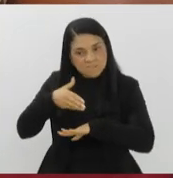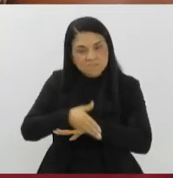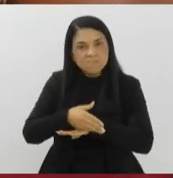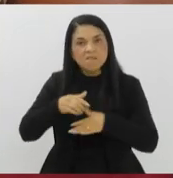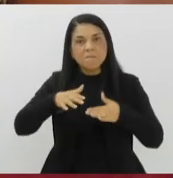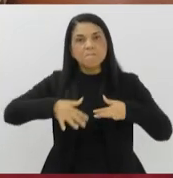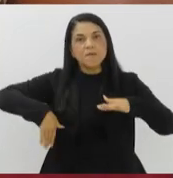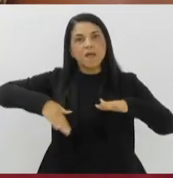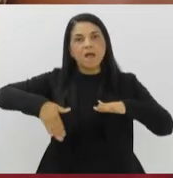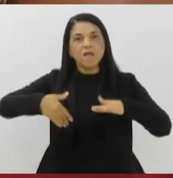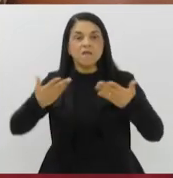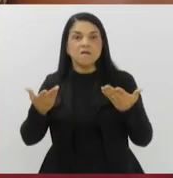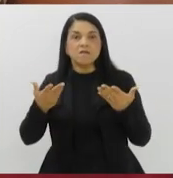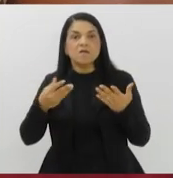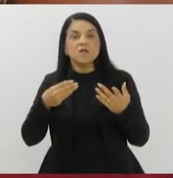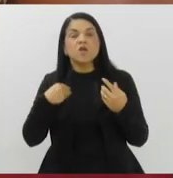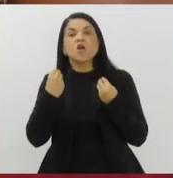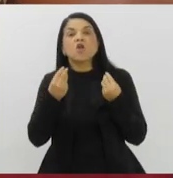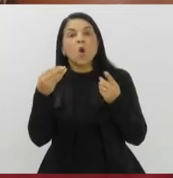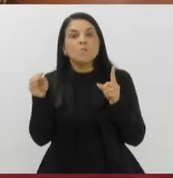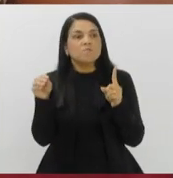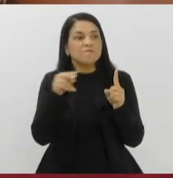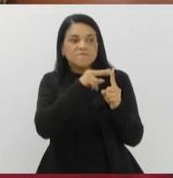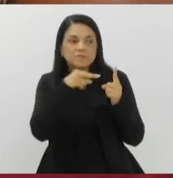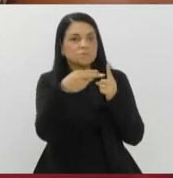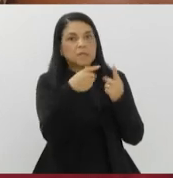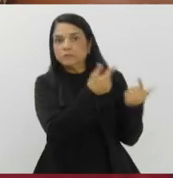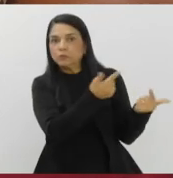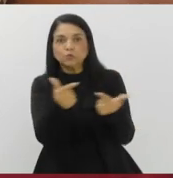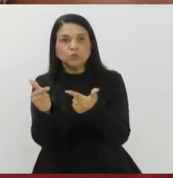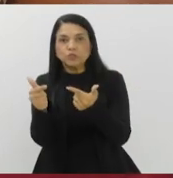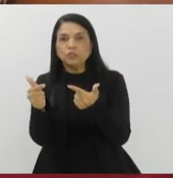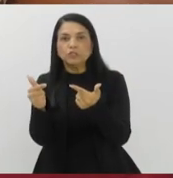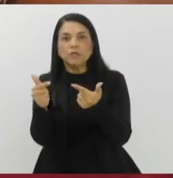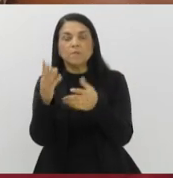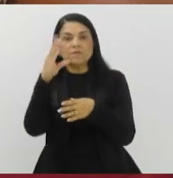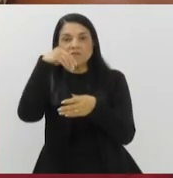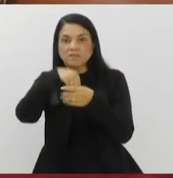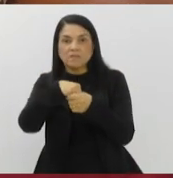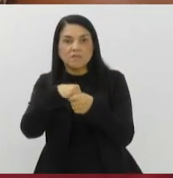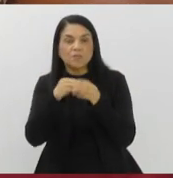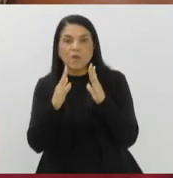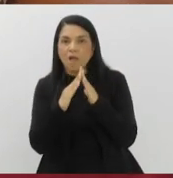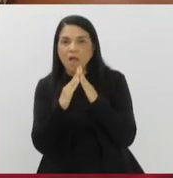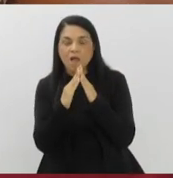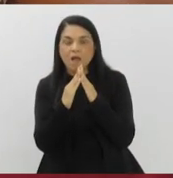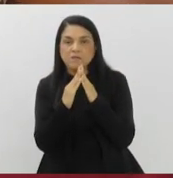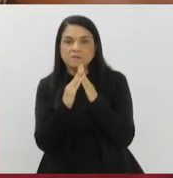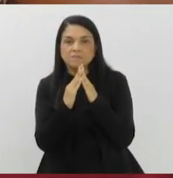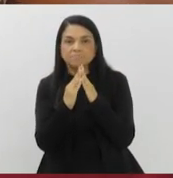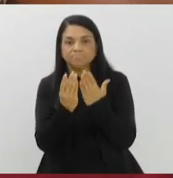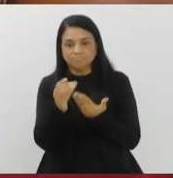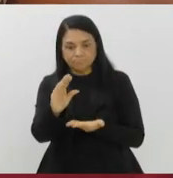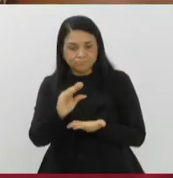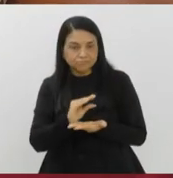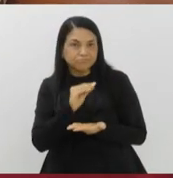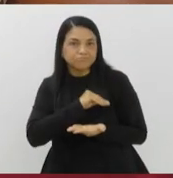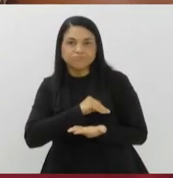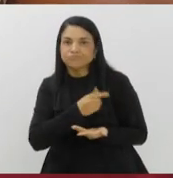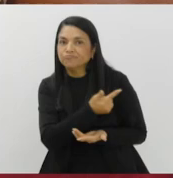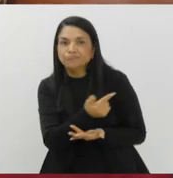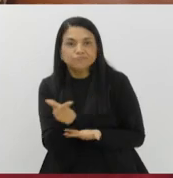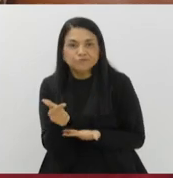desse visibilidade para a gente ou tivesse uma sustentação que a gente pudesse ficar dentro de casa para a gente poder ficar lá e não se prejudicar,